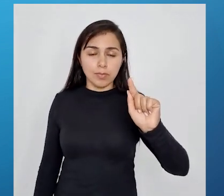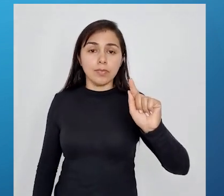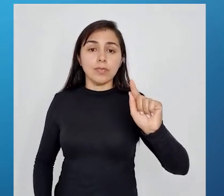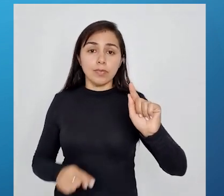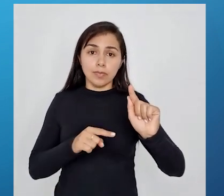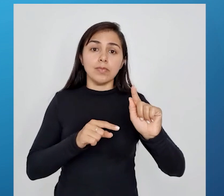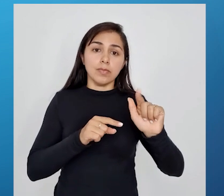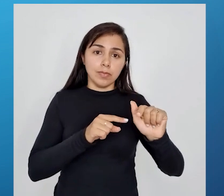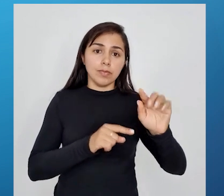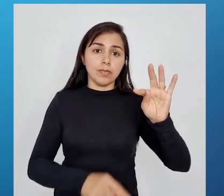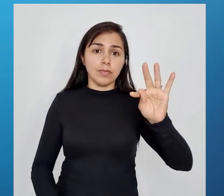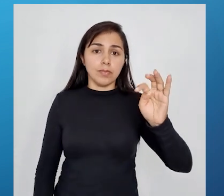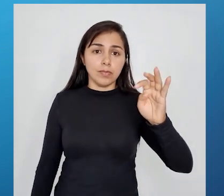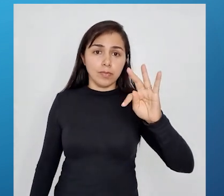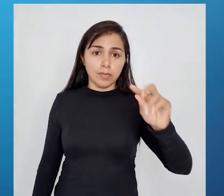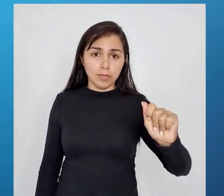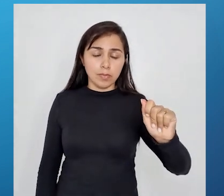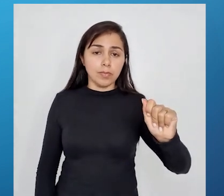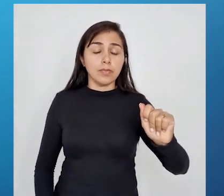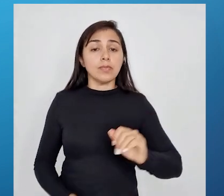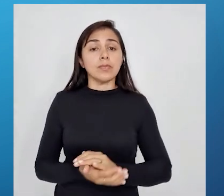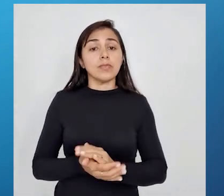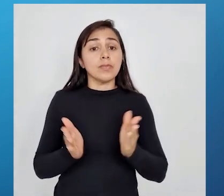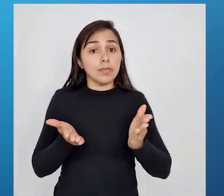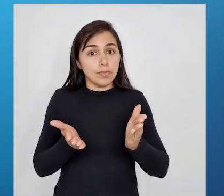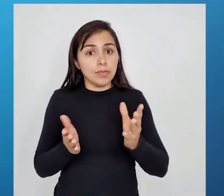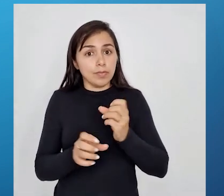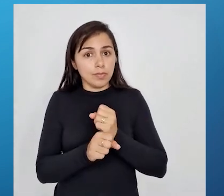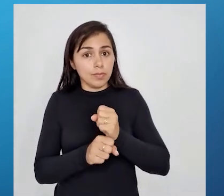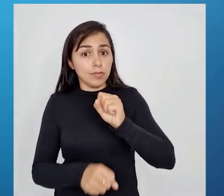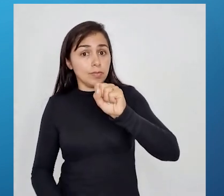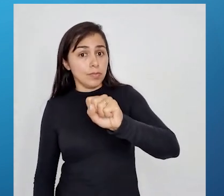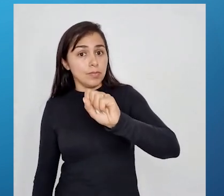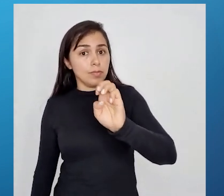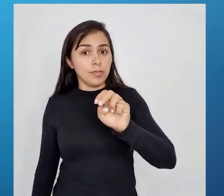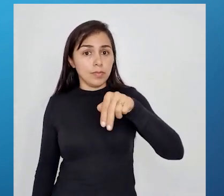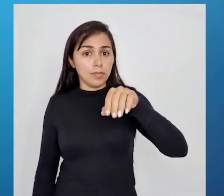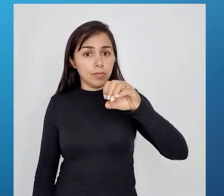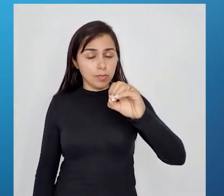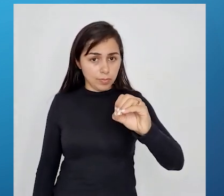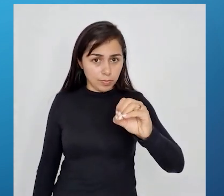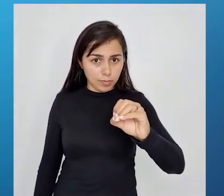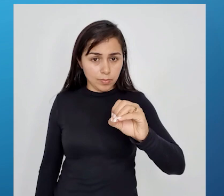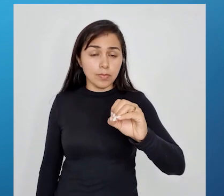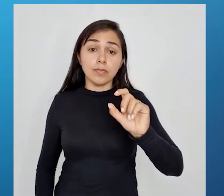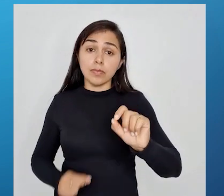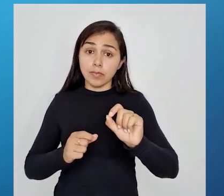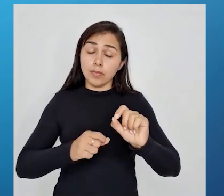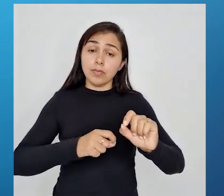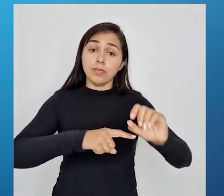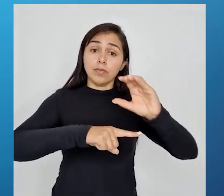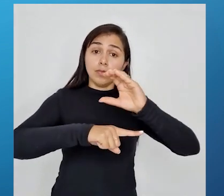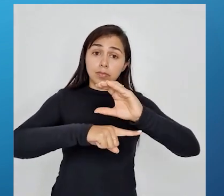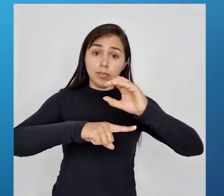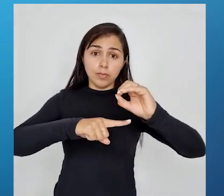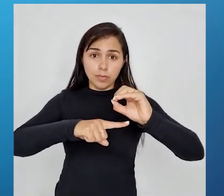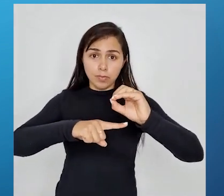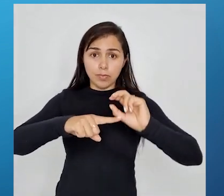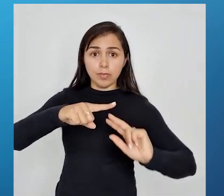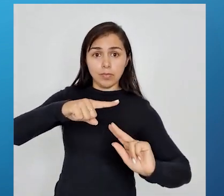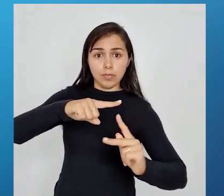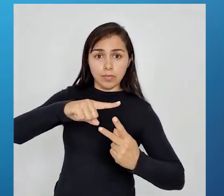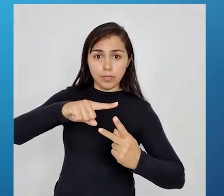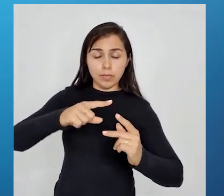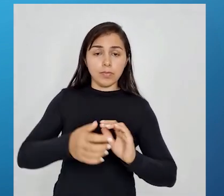sobre o cateto adjacente. Seno de θ, ou seno de θ, cateto oposto sobre hipotenusa. Cosseno de θ,